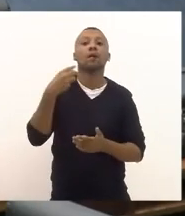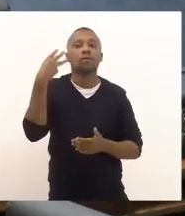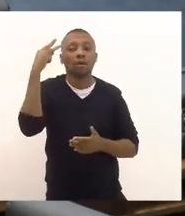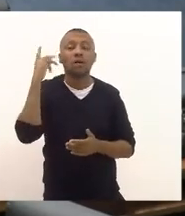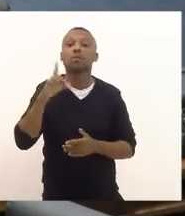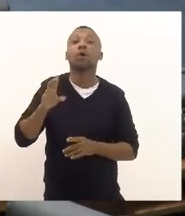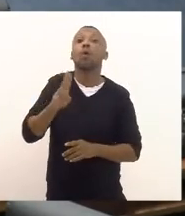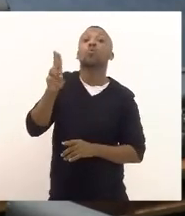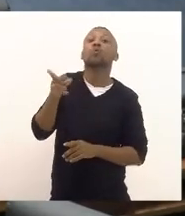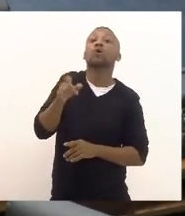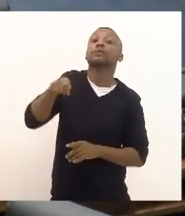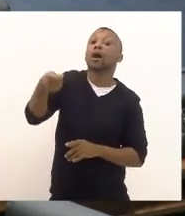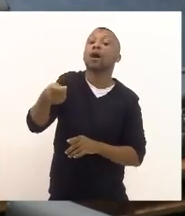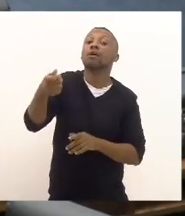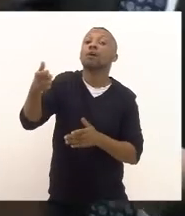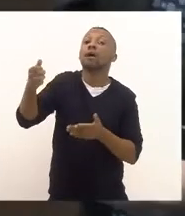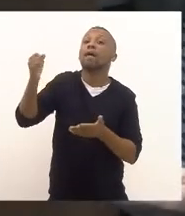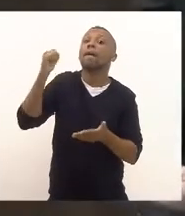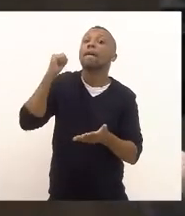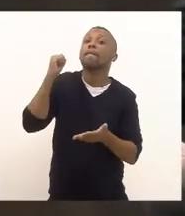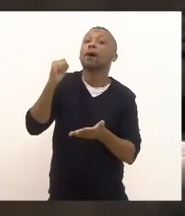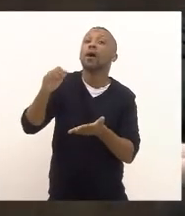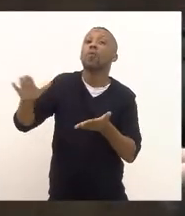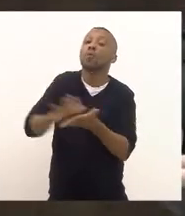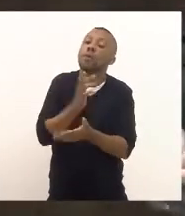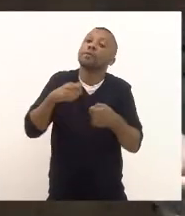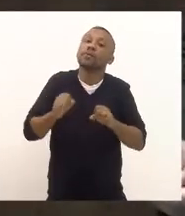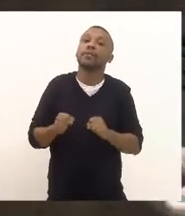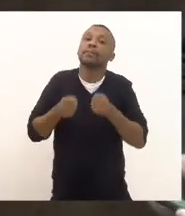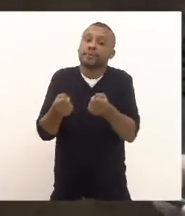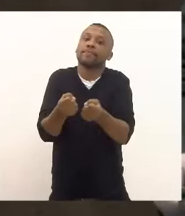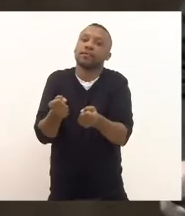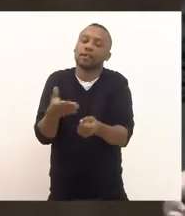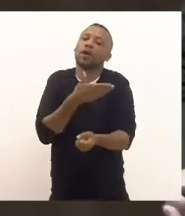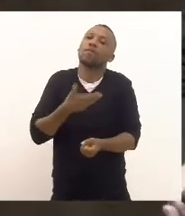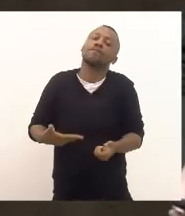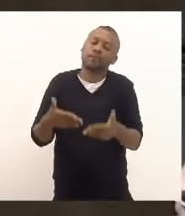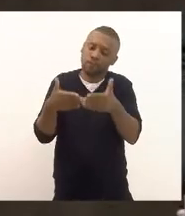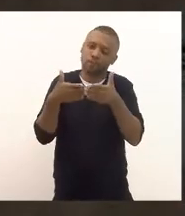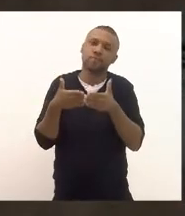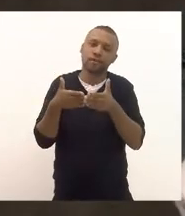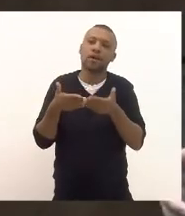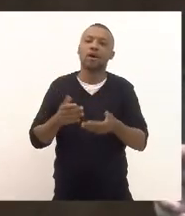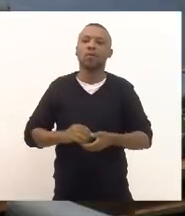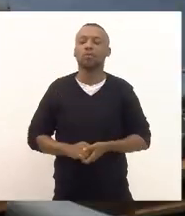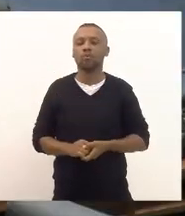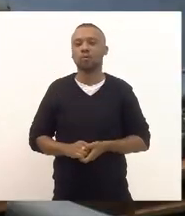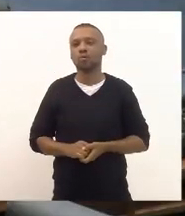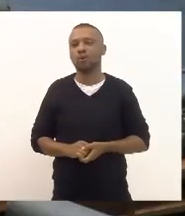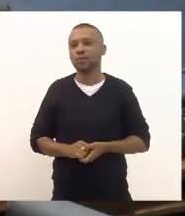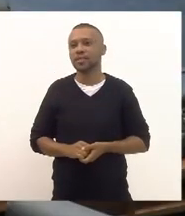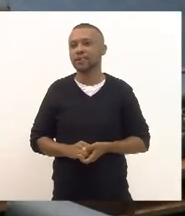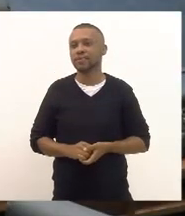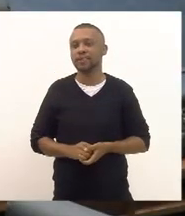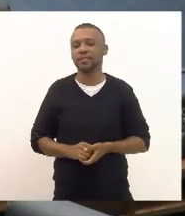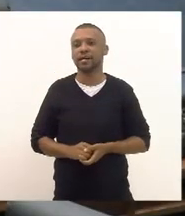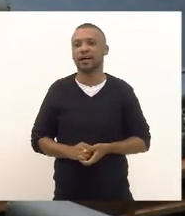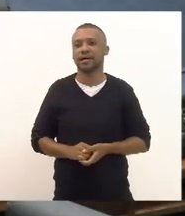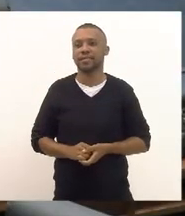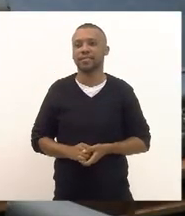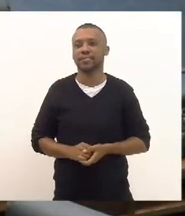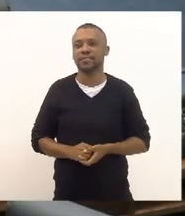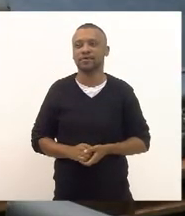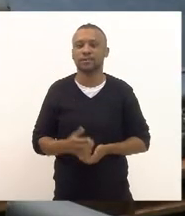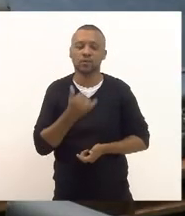Pacheco a segurança do vereador Cláudio Castro pedir a vossa excelência para poder você não informação aqui